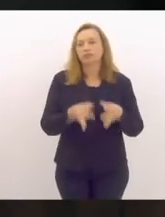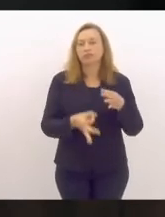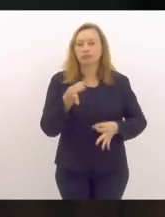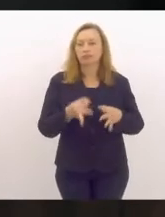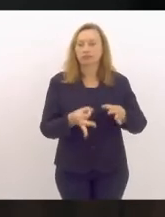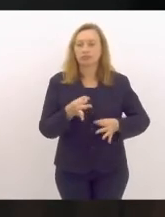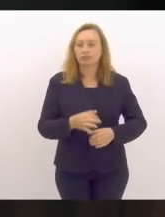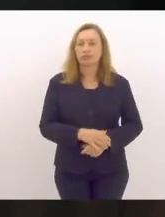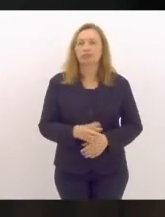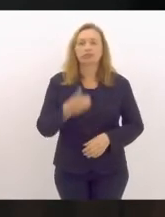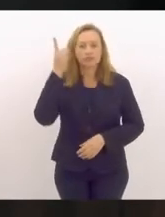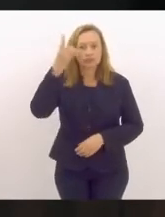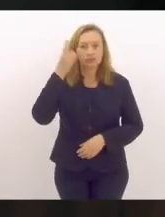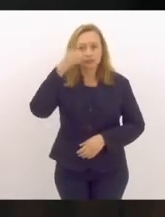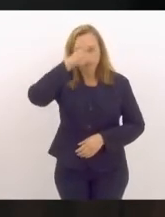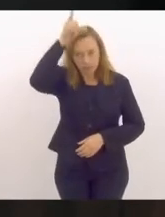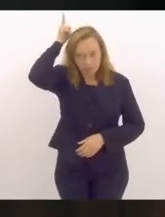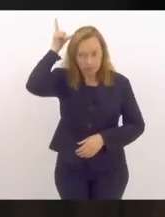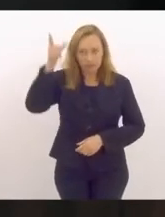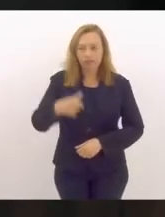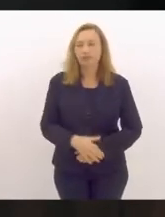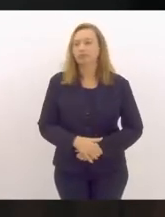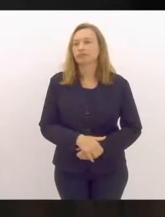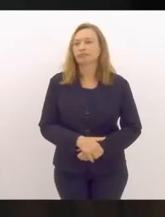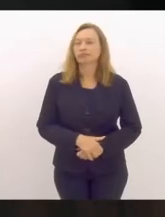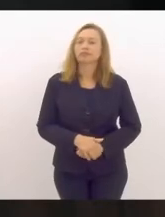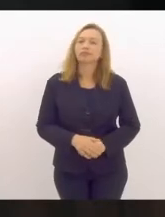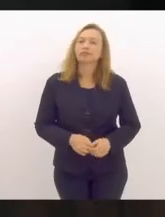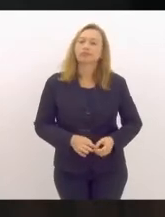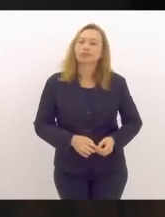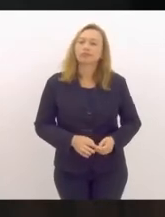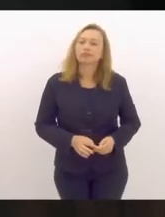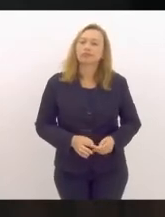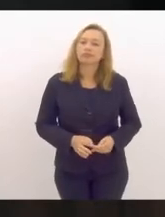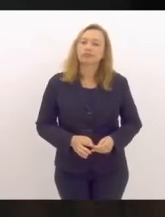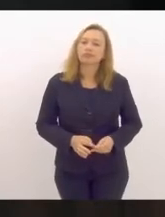Justiça, deputado Luiz e Paulo.